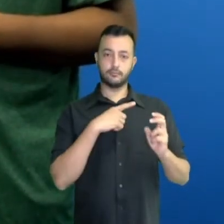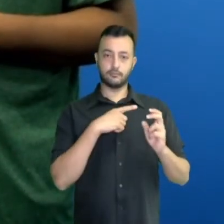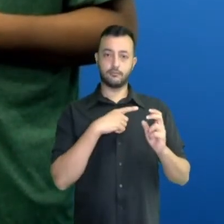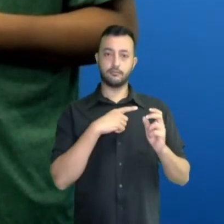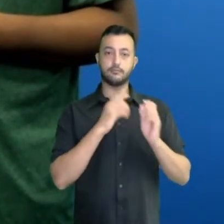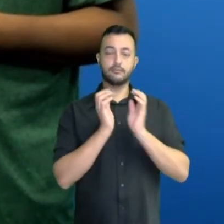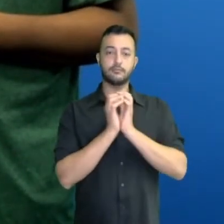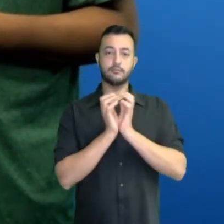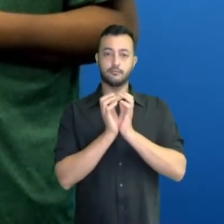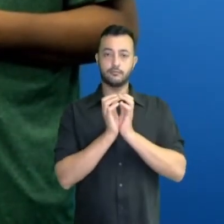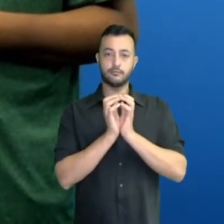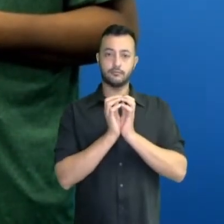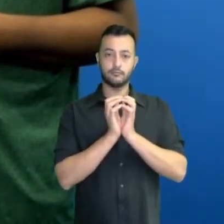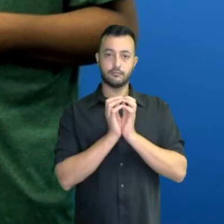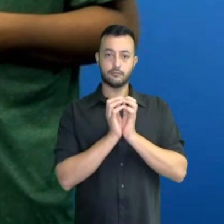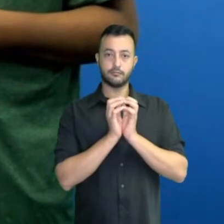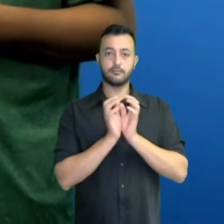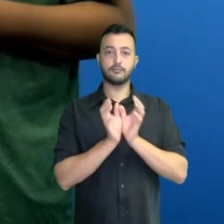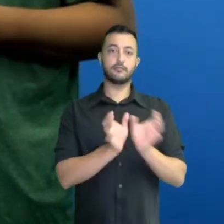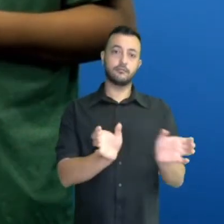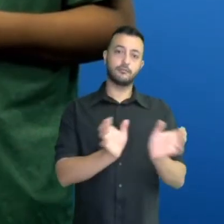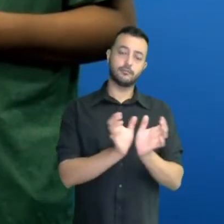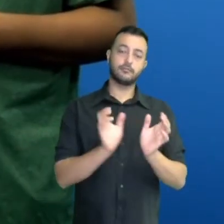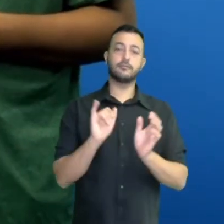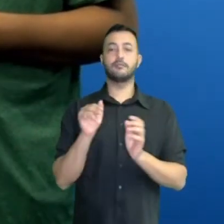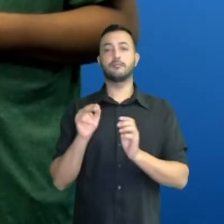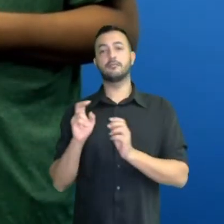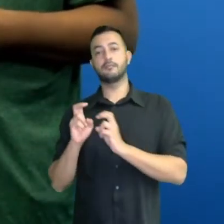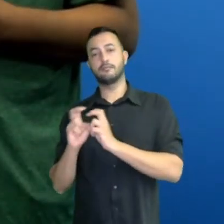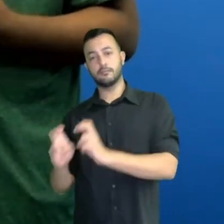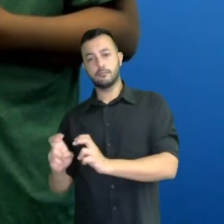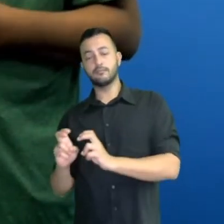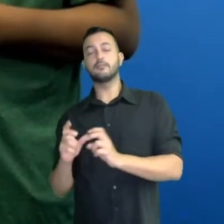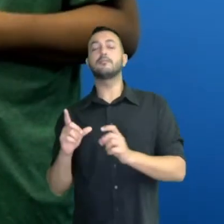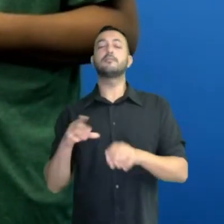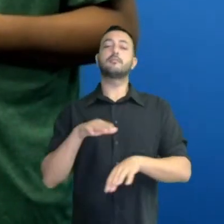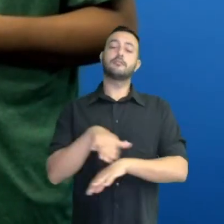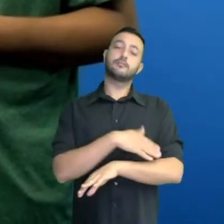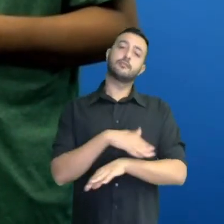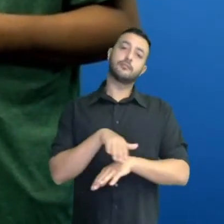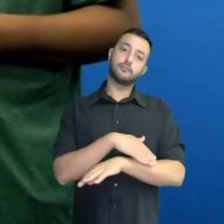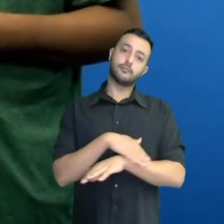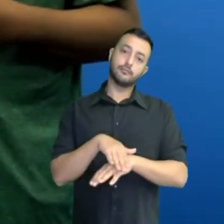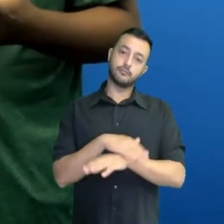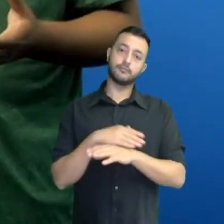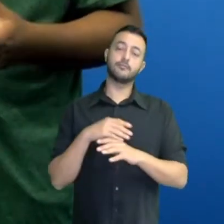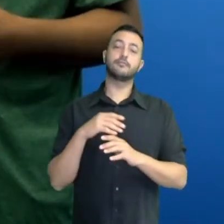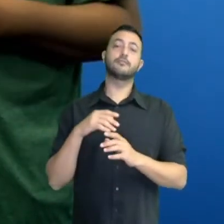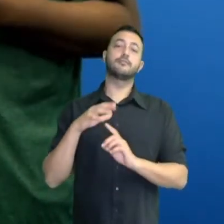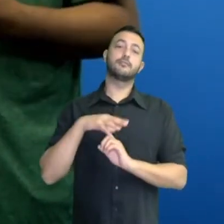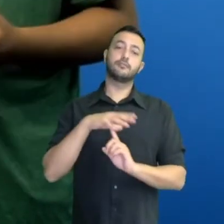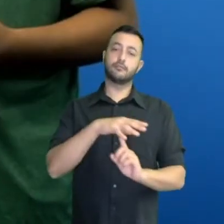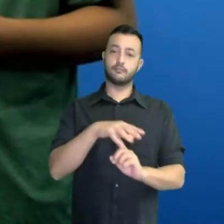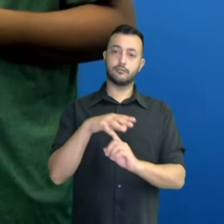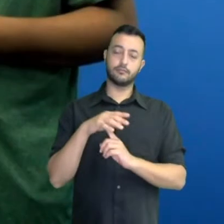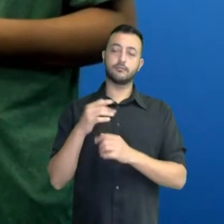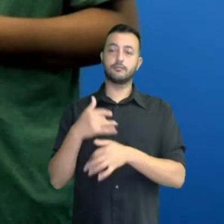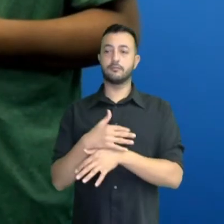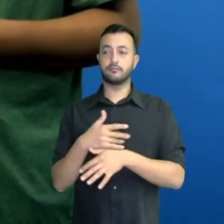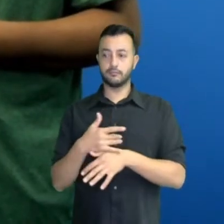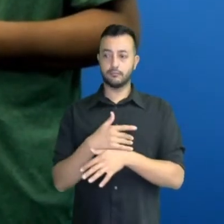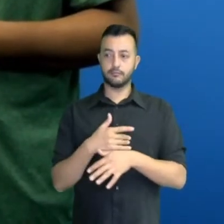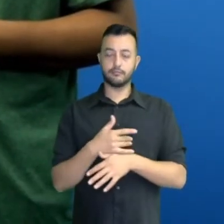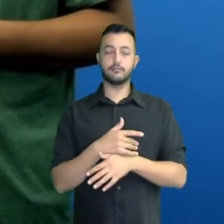liga Recife a Camaragibe, a Jaboatão, nas ruas, no centro, em vários centros, né, de qualquer